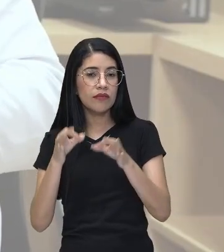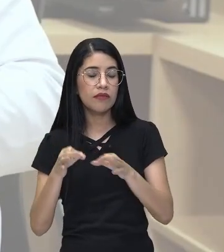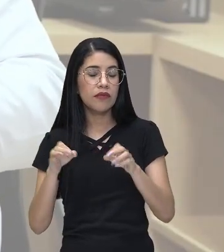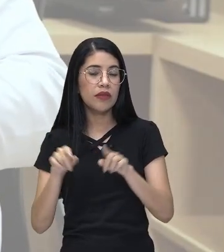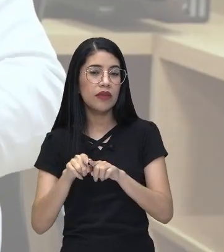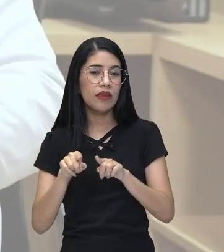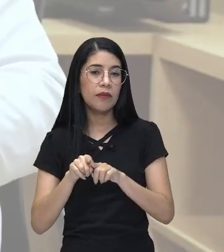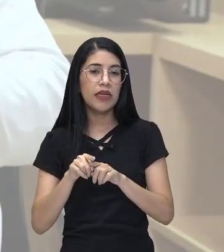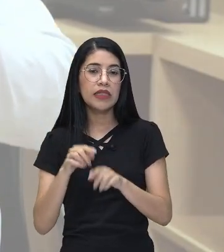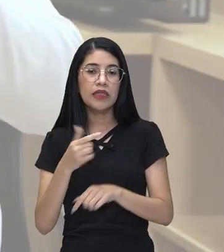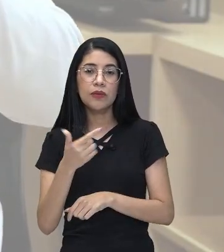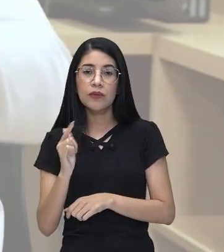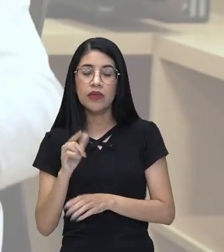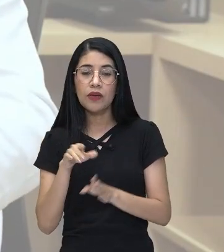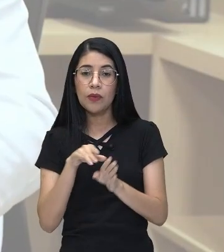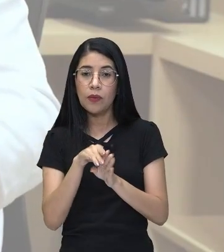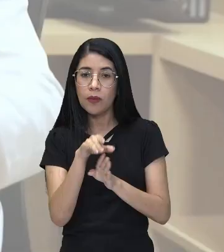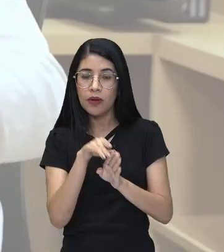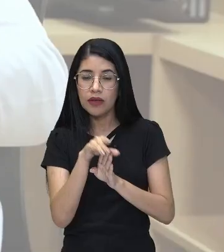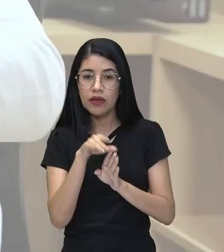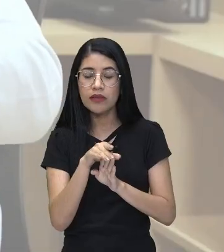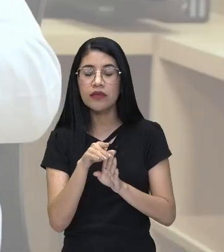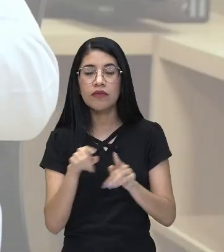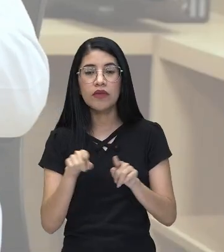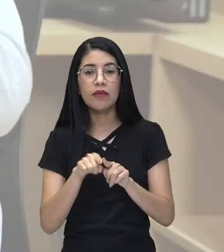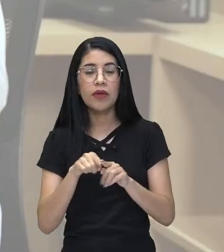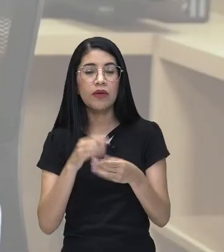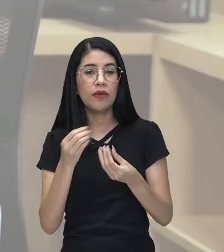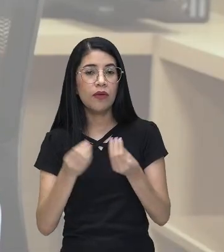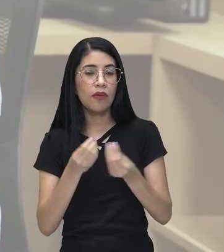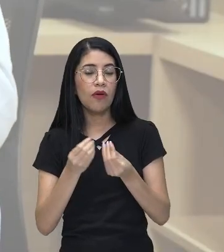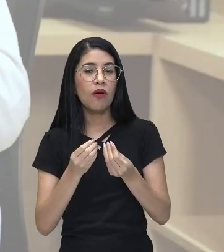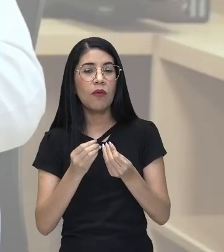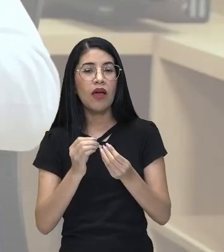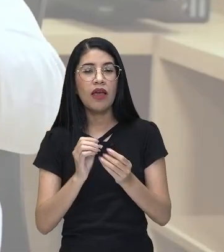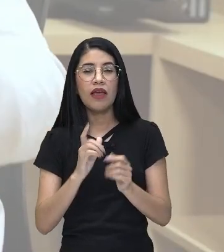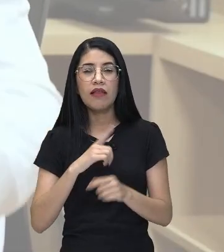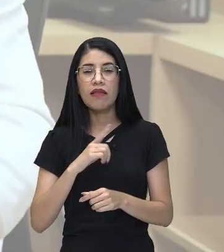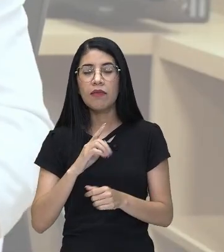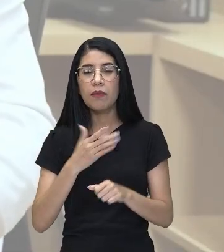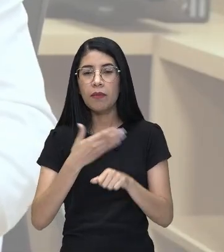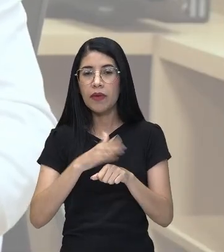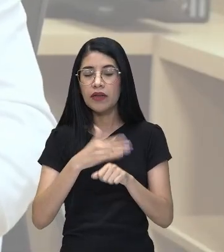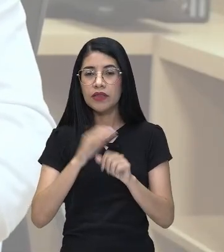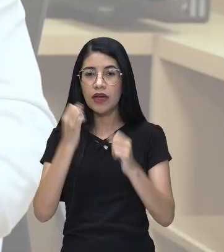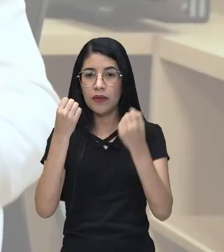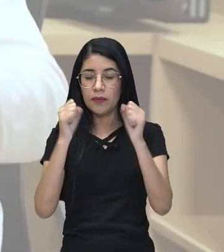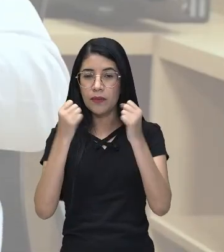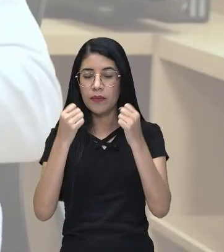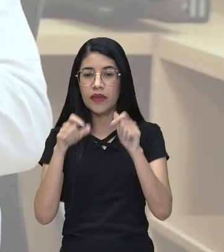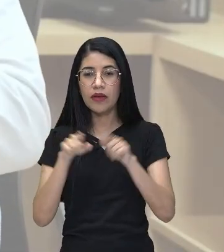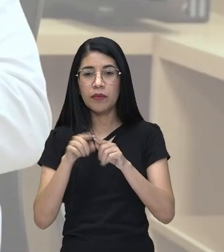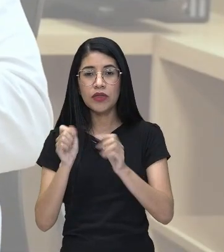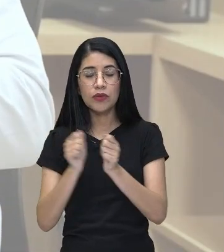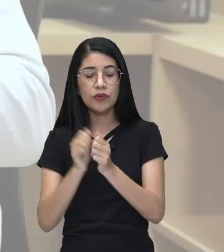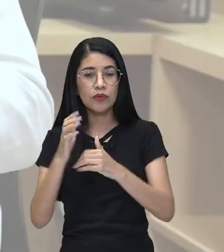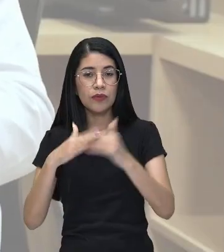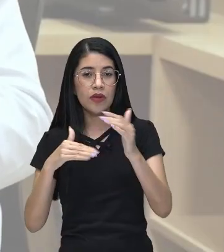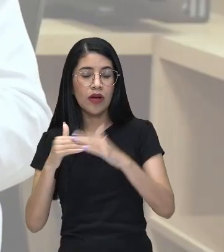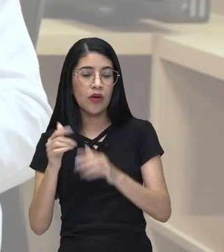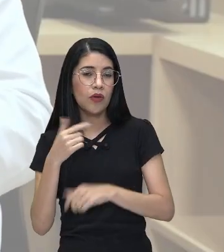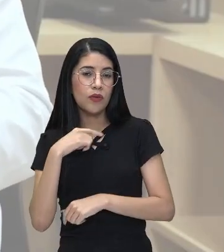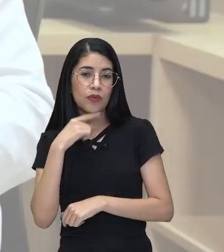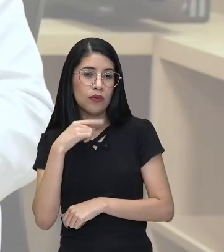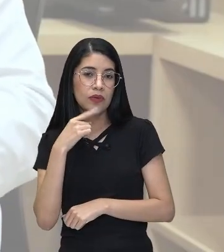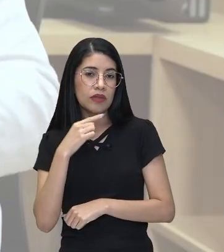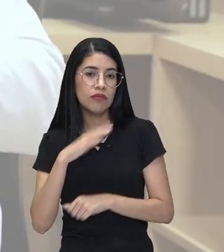a orientação exata do exercício físico por um profissional capacitado, eu não consigo melhorar